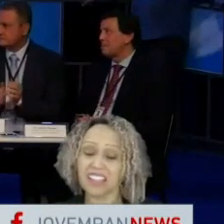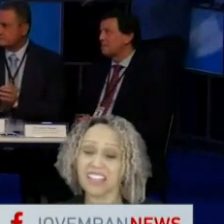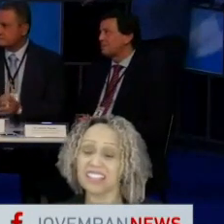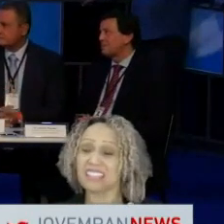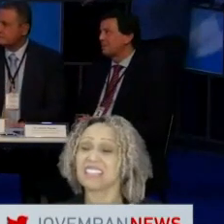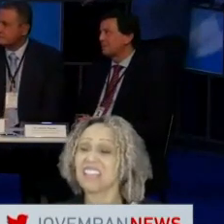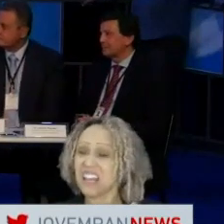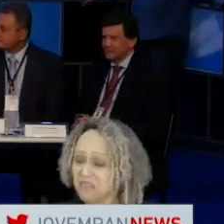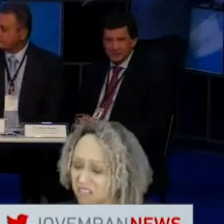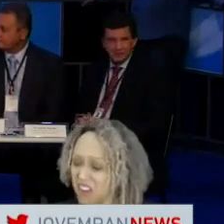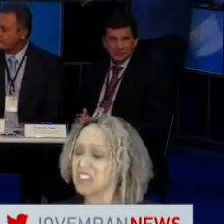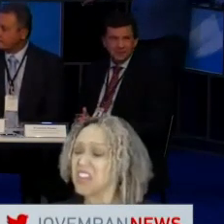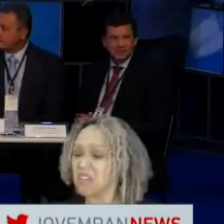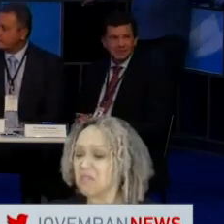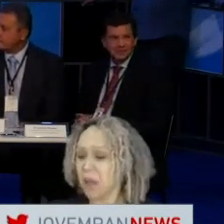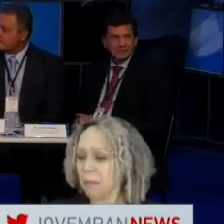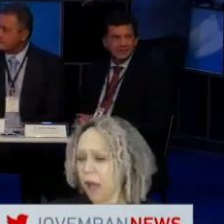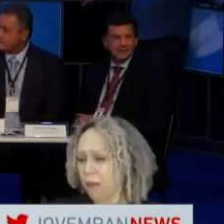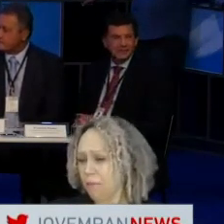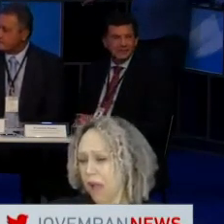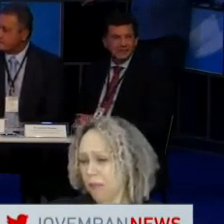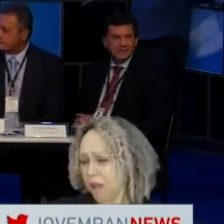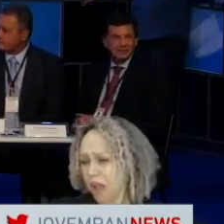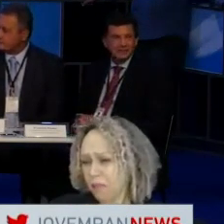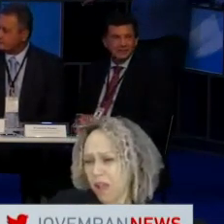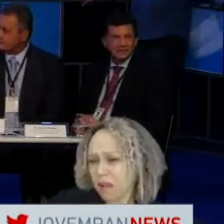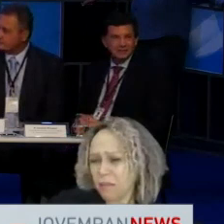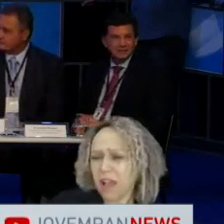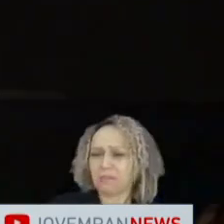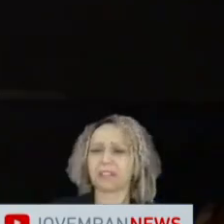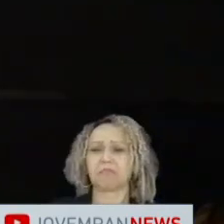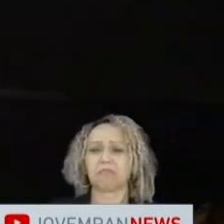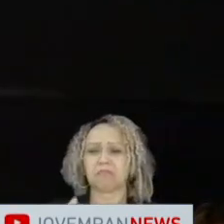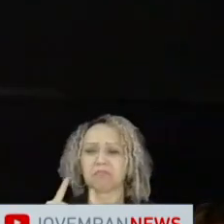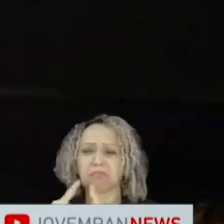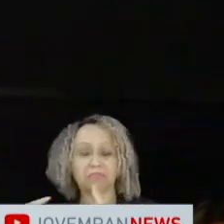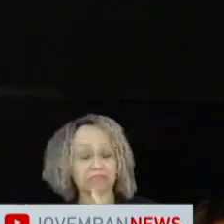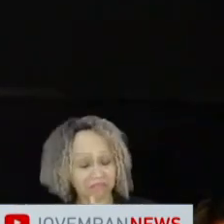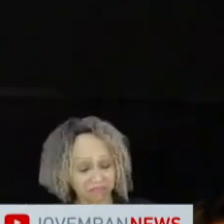Queria saudar o companheiro Geraldo Alckmin.